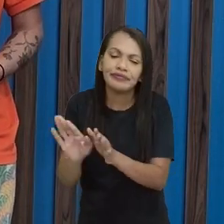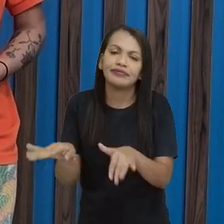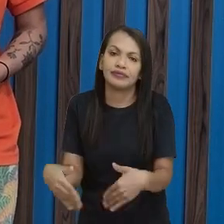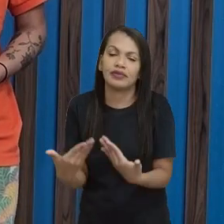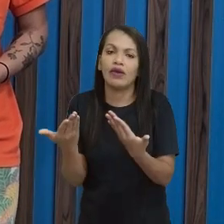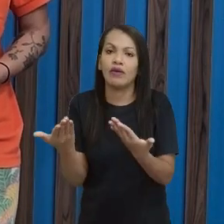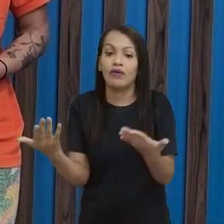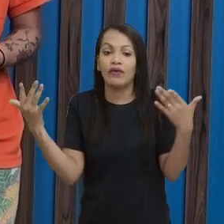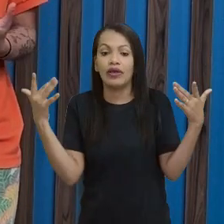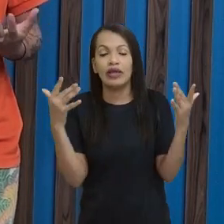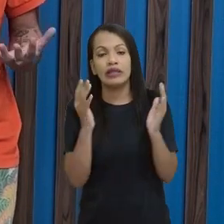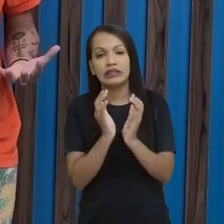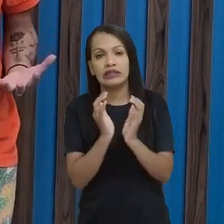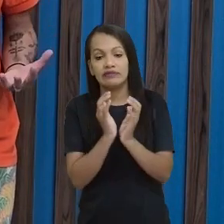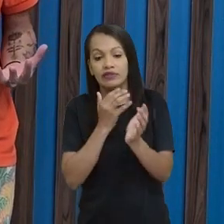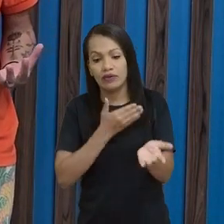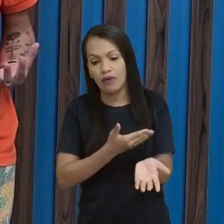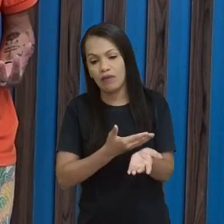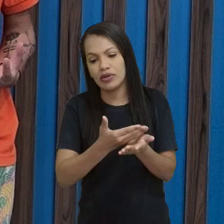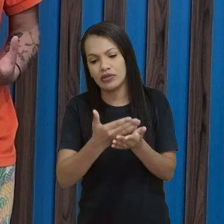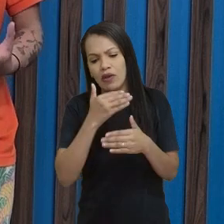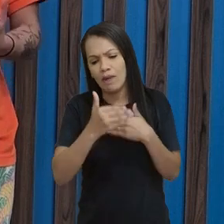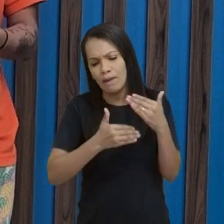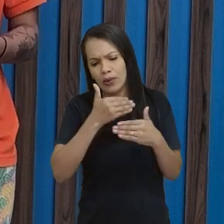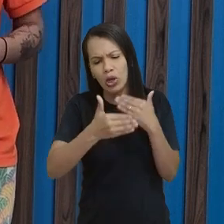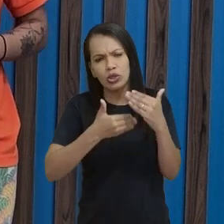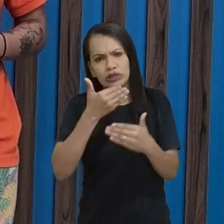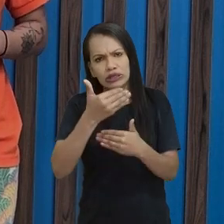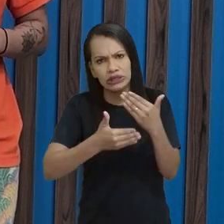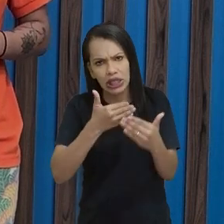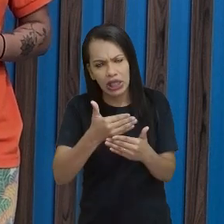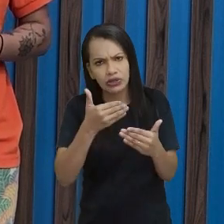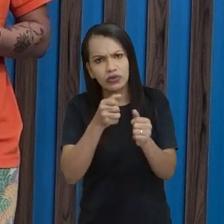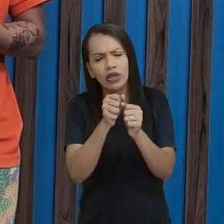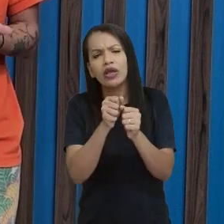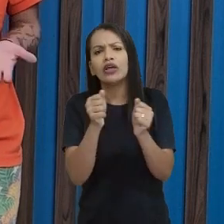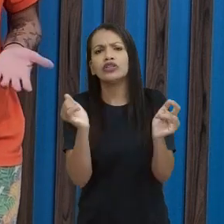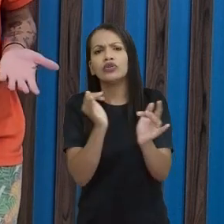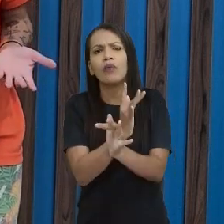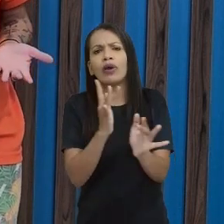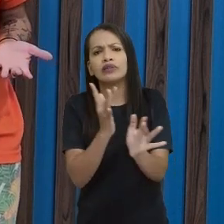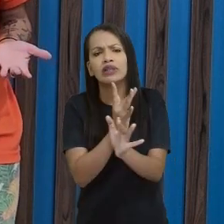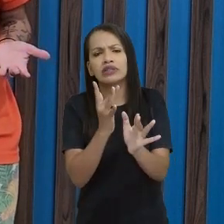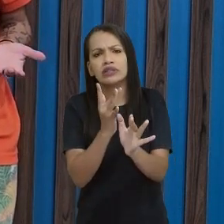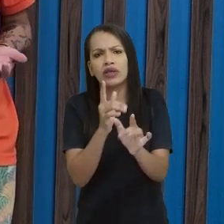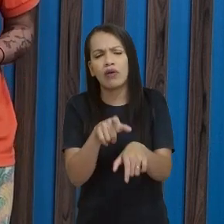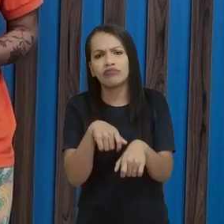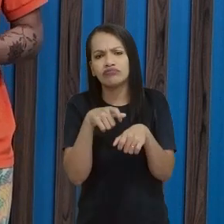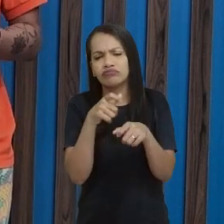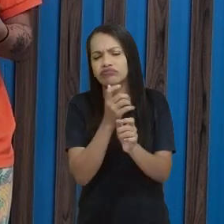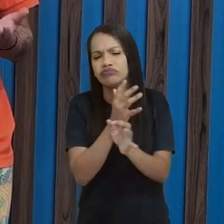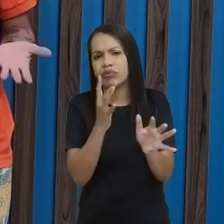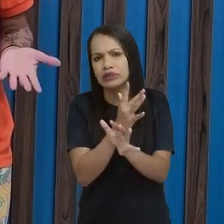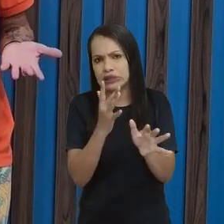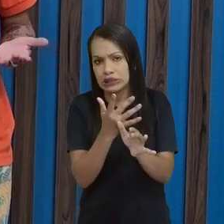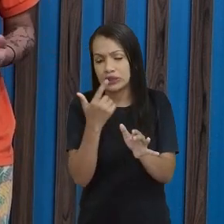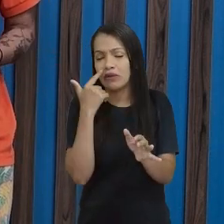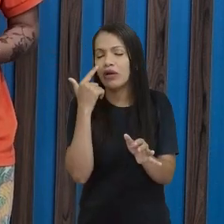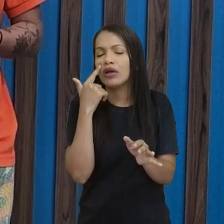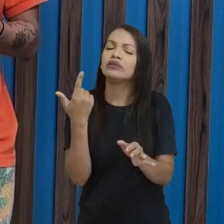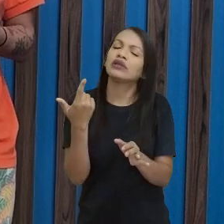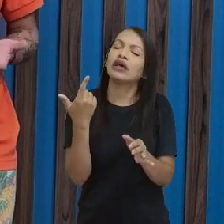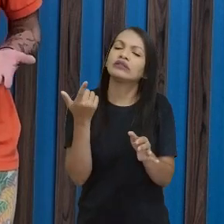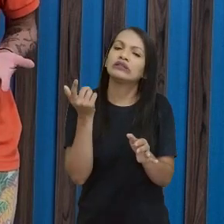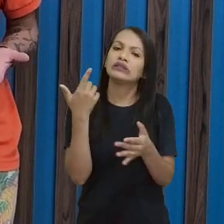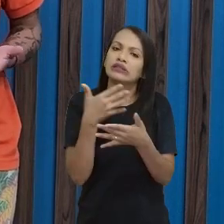o processo aí de urbanização dessa cidade, antes de ser urbanizada, ela era uma colônia de pescadores. Então, por isso, né, o